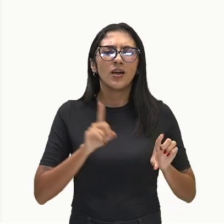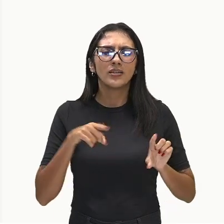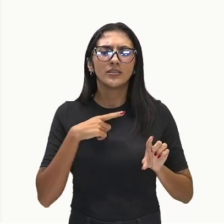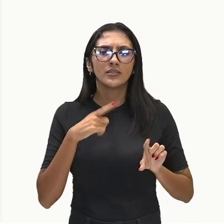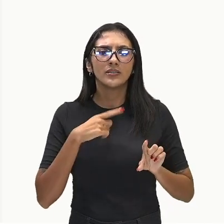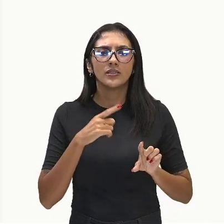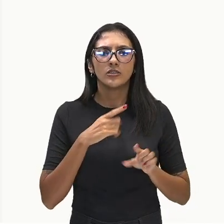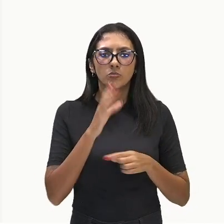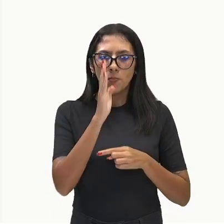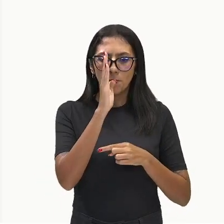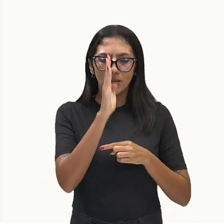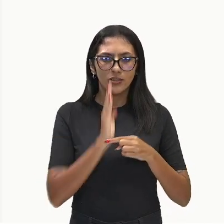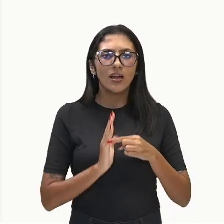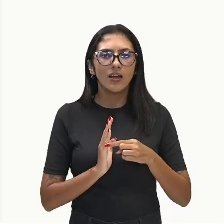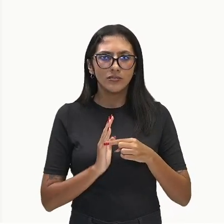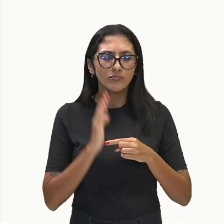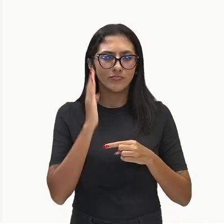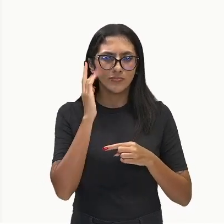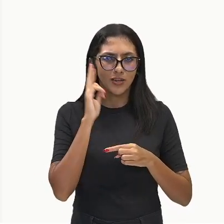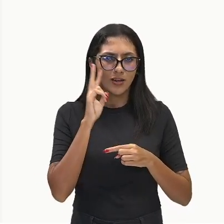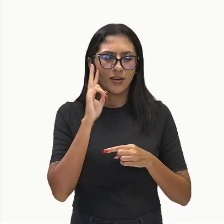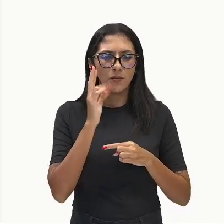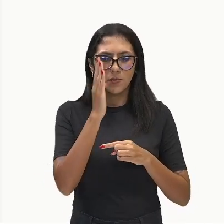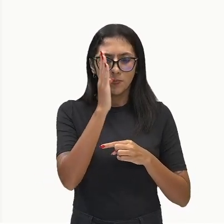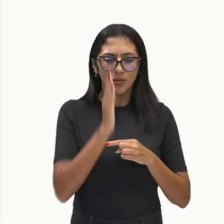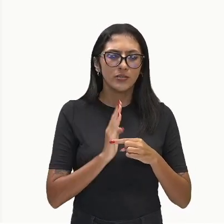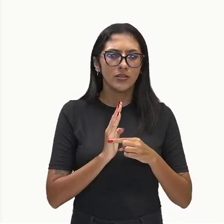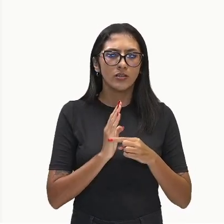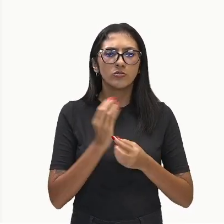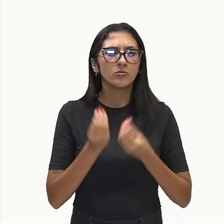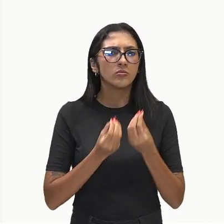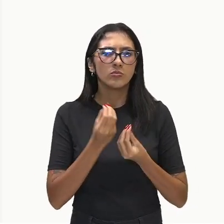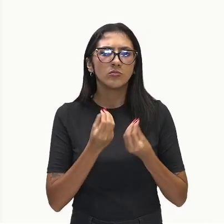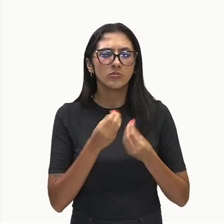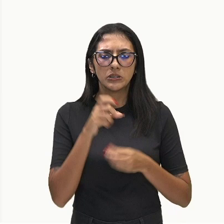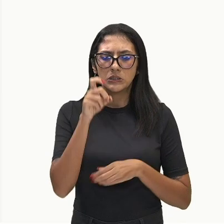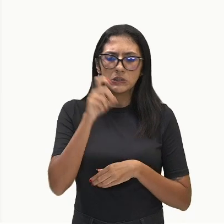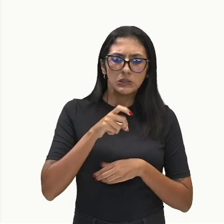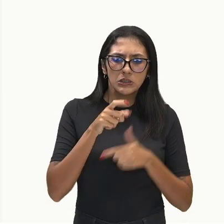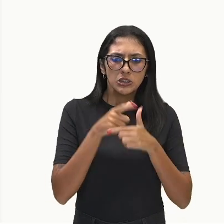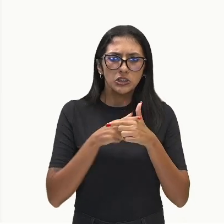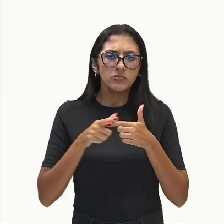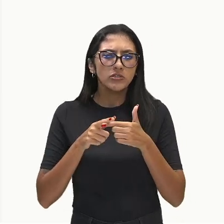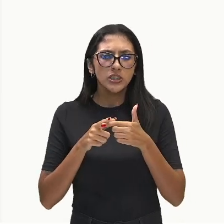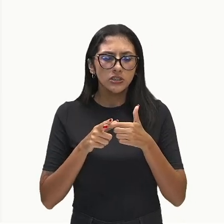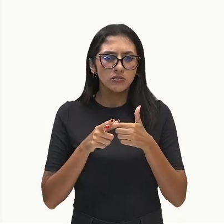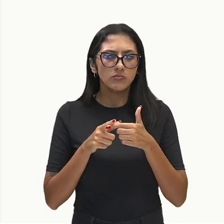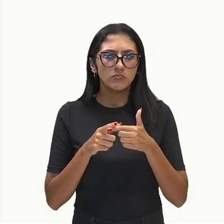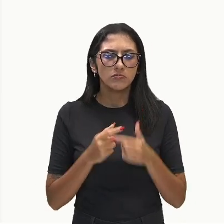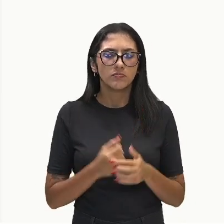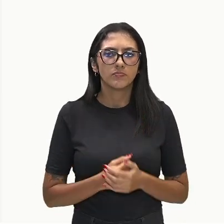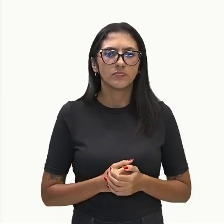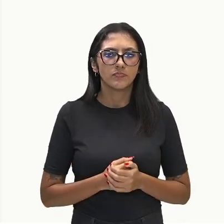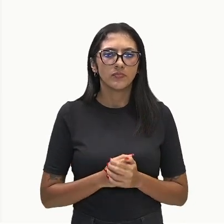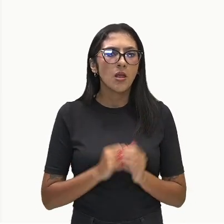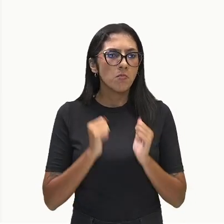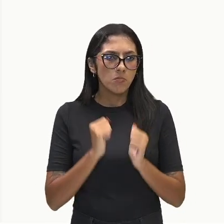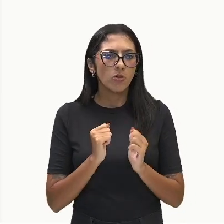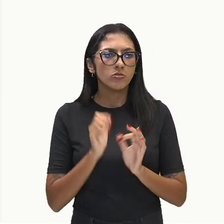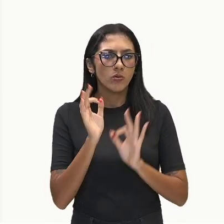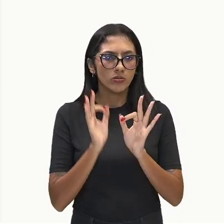ele é só a metade de x. E como que a gente representa a metade de x? Metade de x pode ser escrita